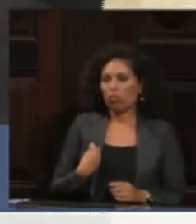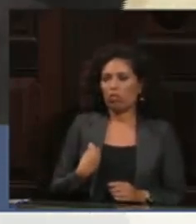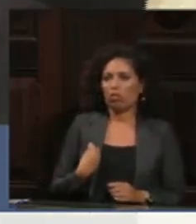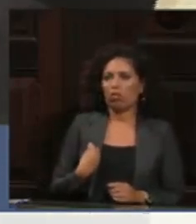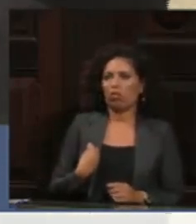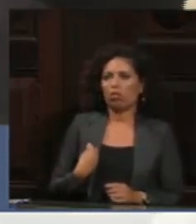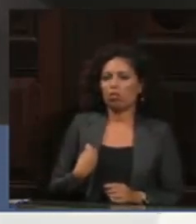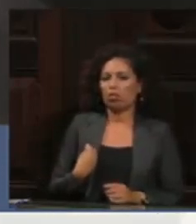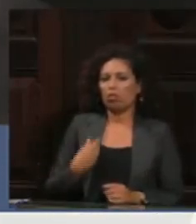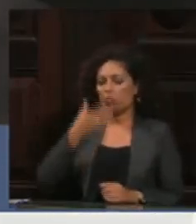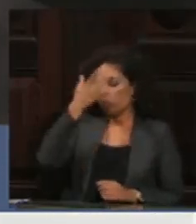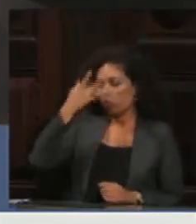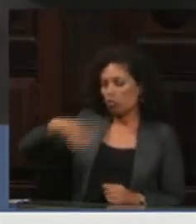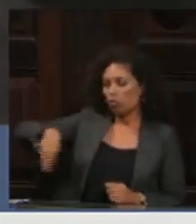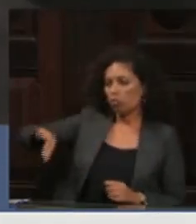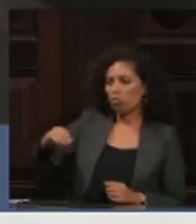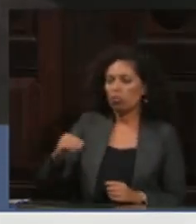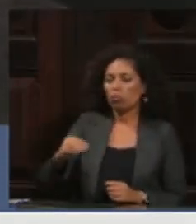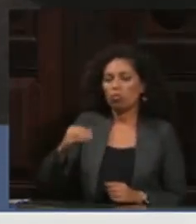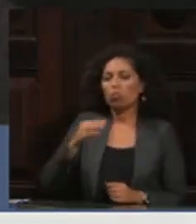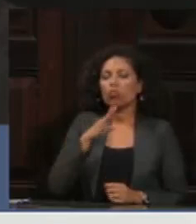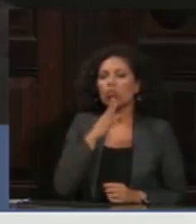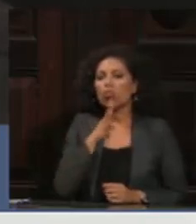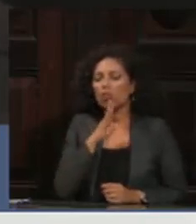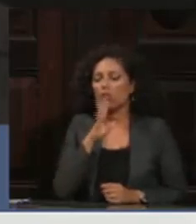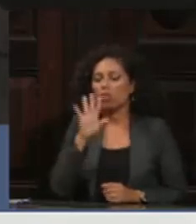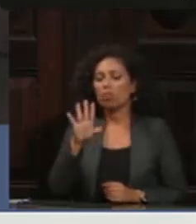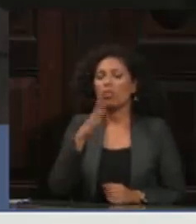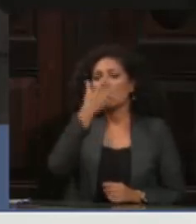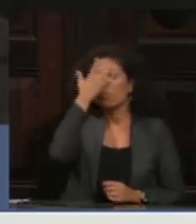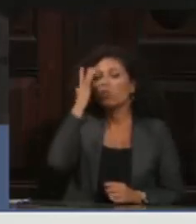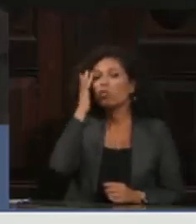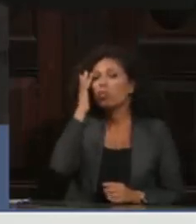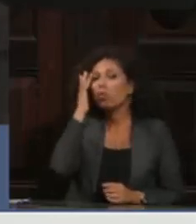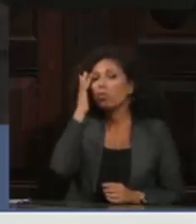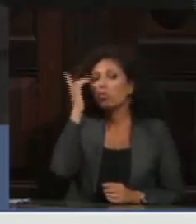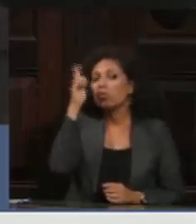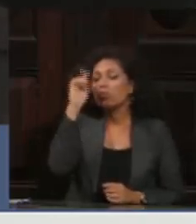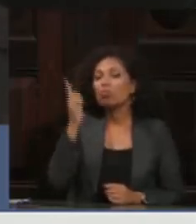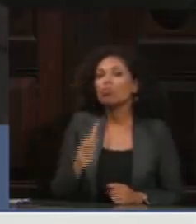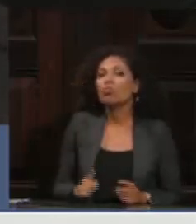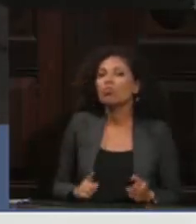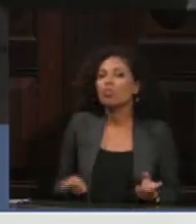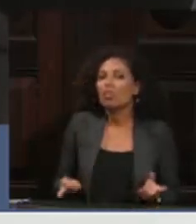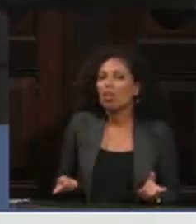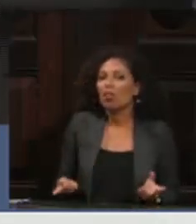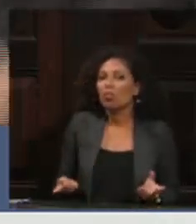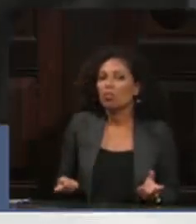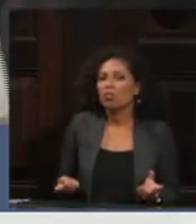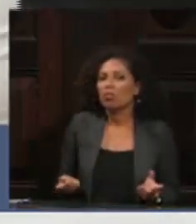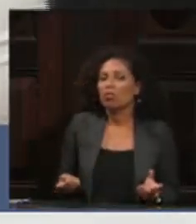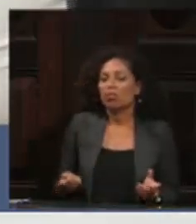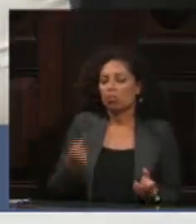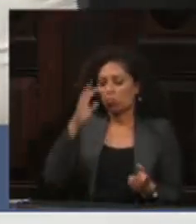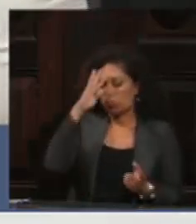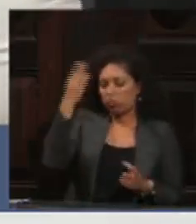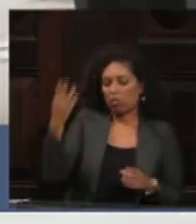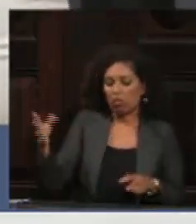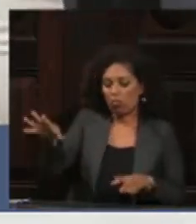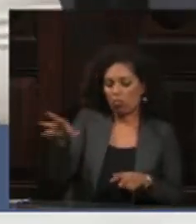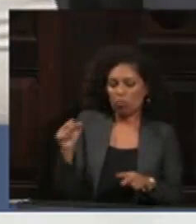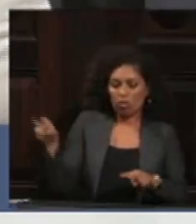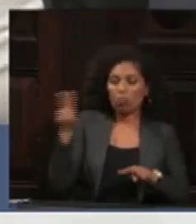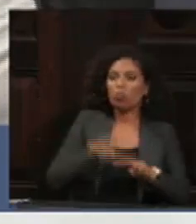aí, anônimos, que ficam presos tempos longos, sem sequer ter uma audiência de custódia. Então quero aqui